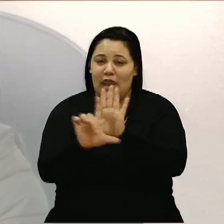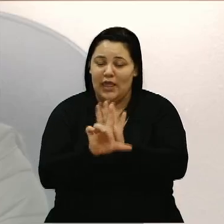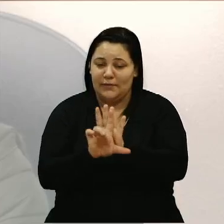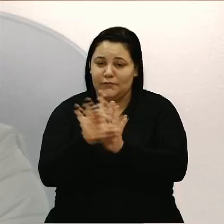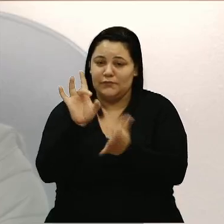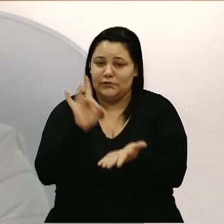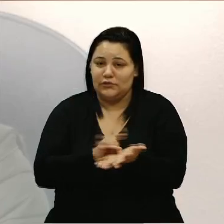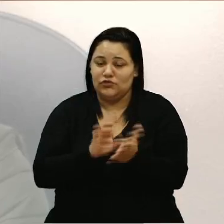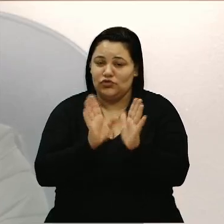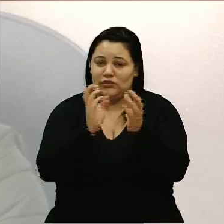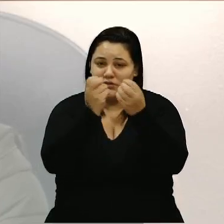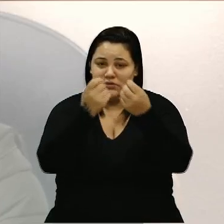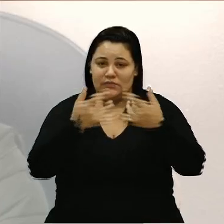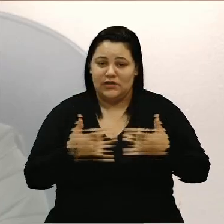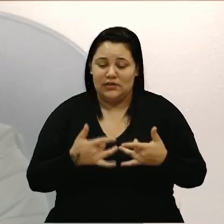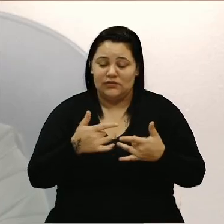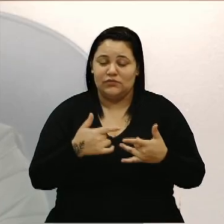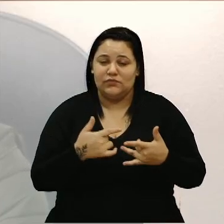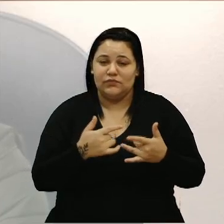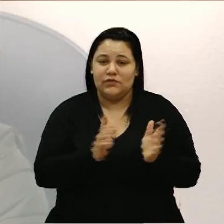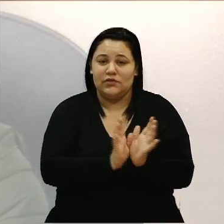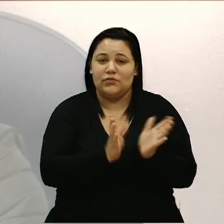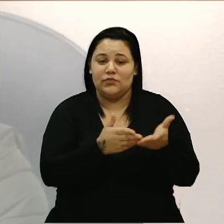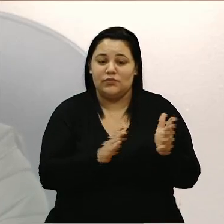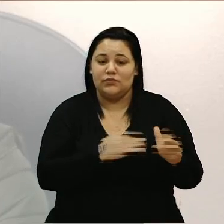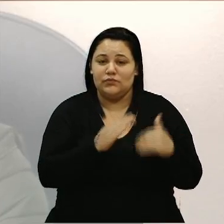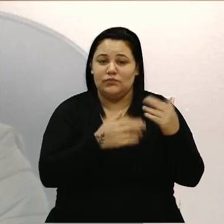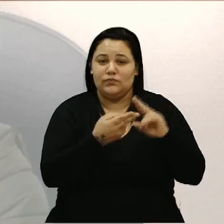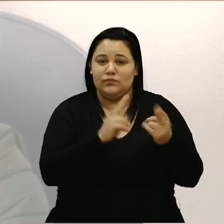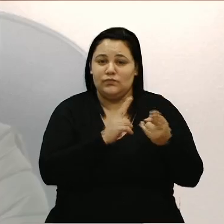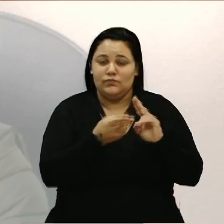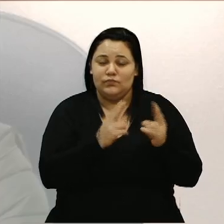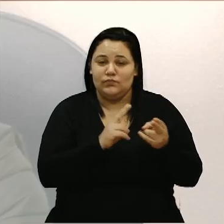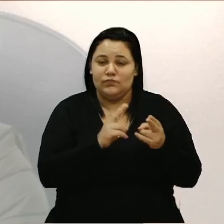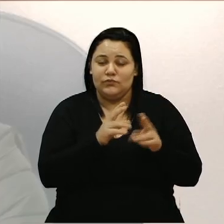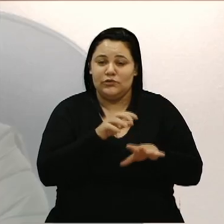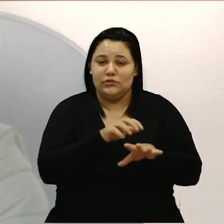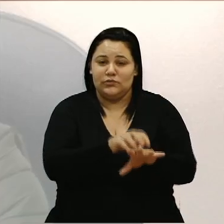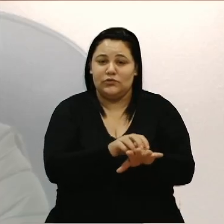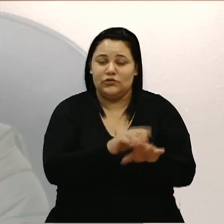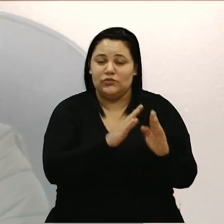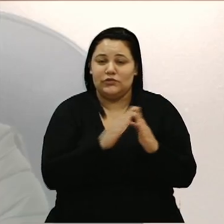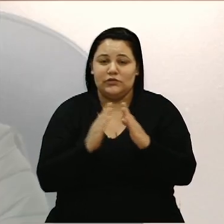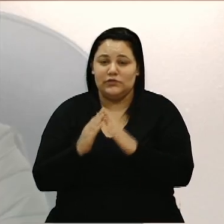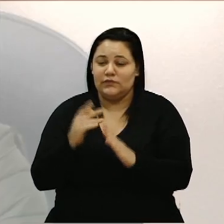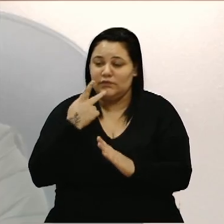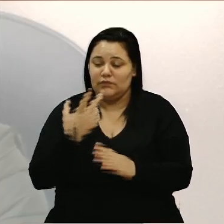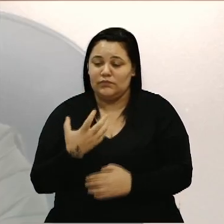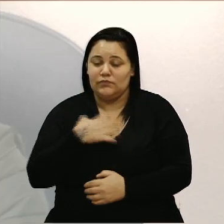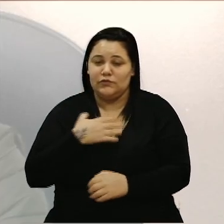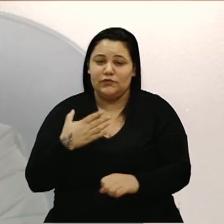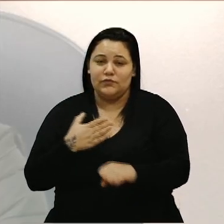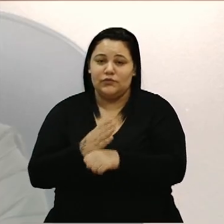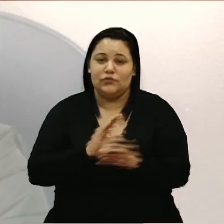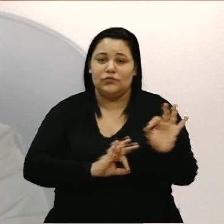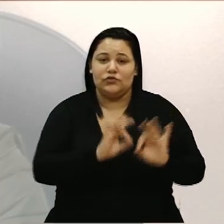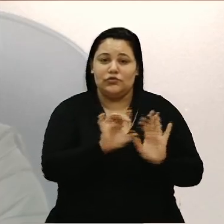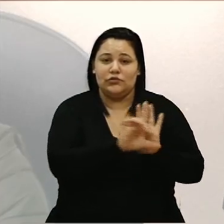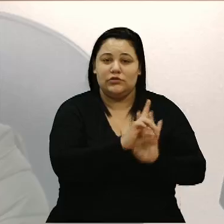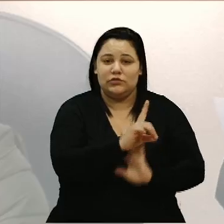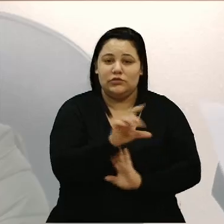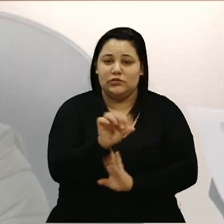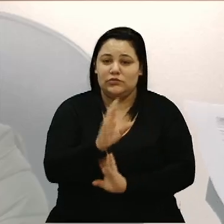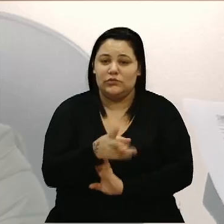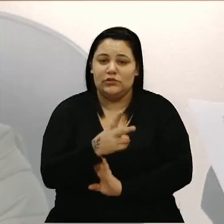Ante o exposto, esta Comissão de Desenvolvimento Urbano, Transporte e Habitação manifesta-se de forma favorável ao projeto de lei número